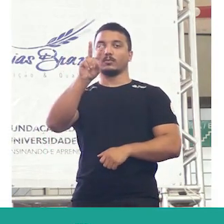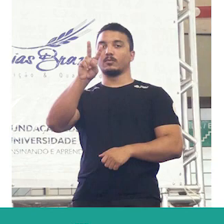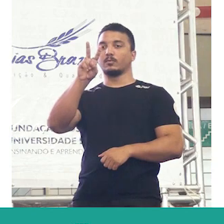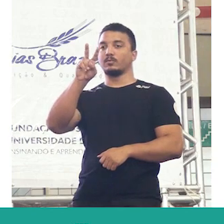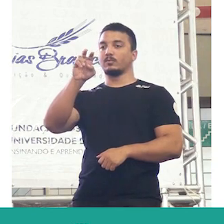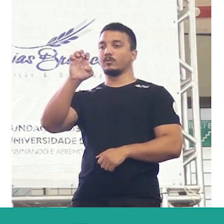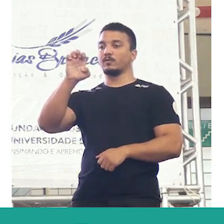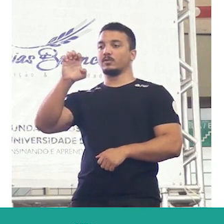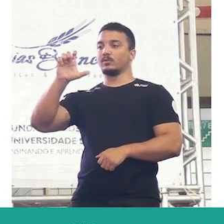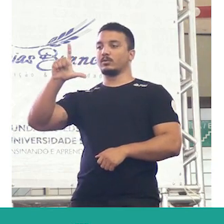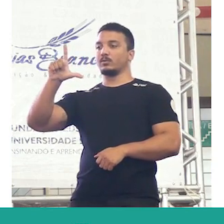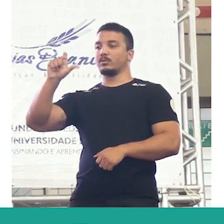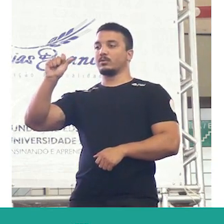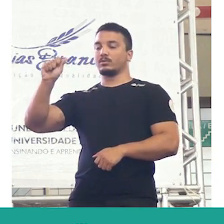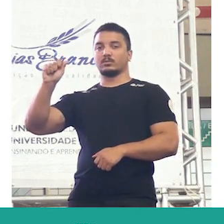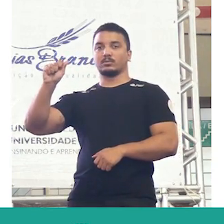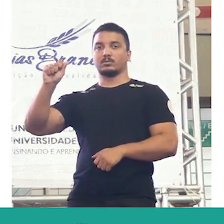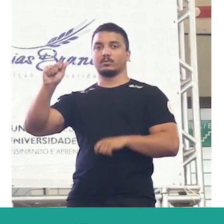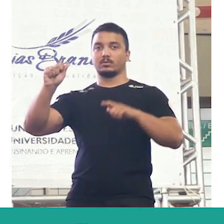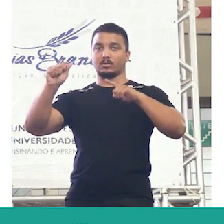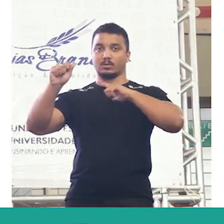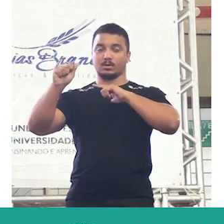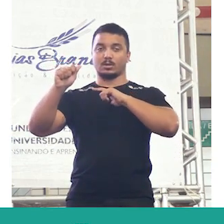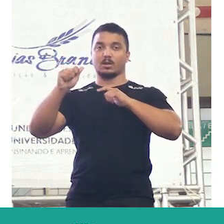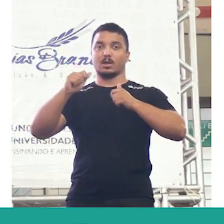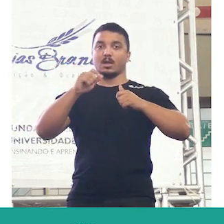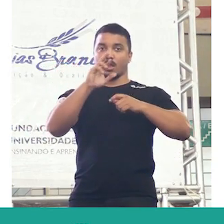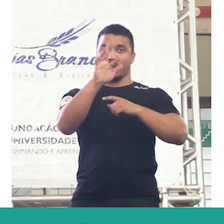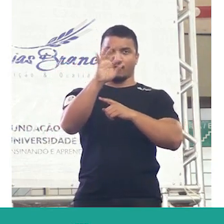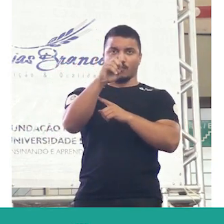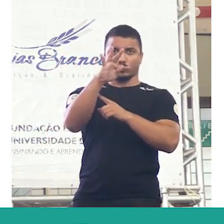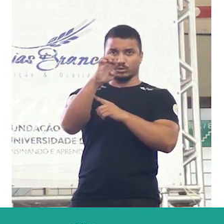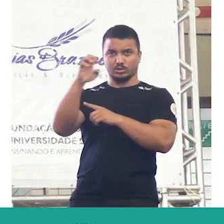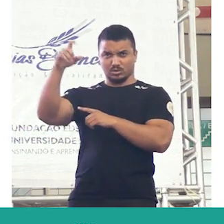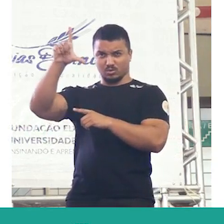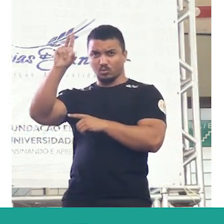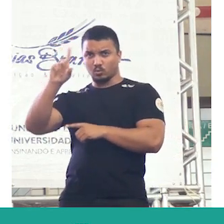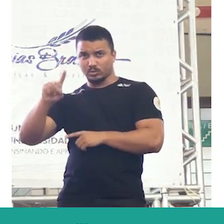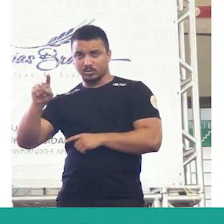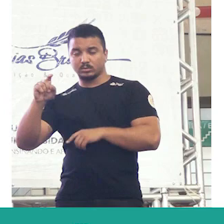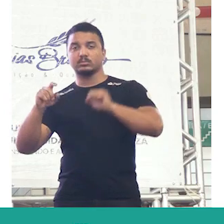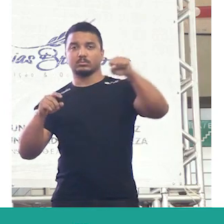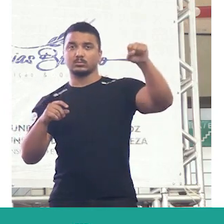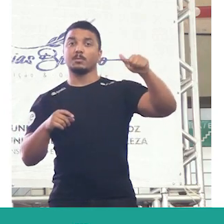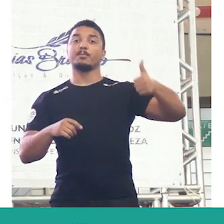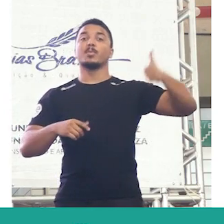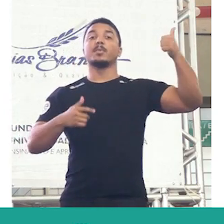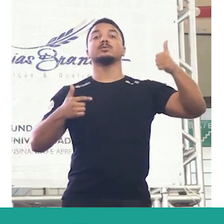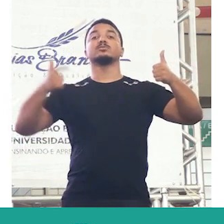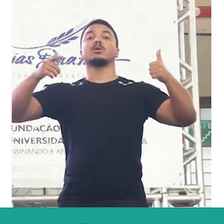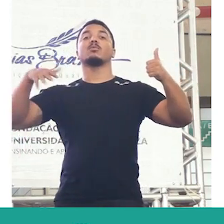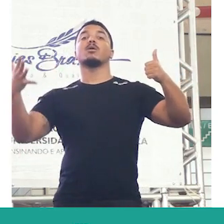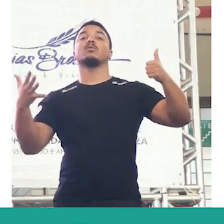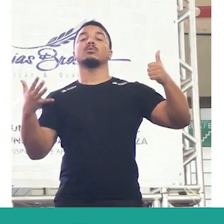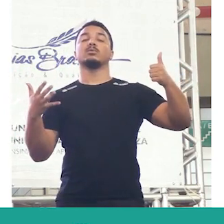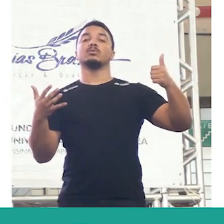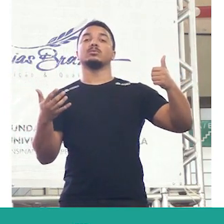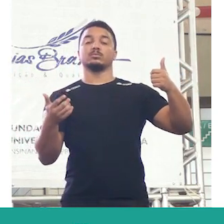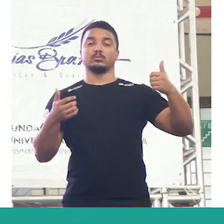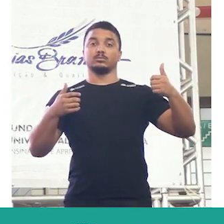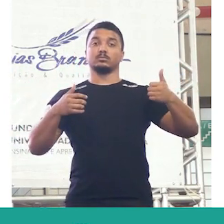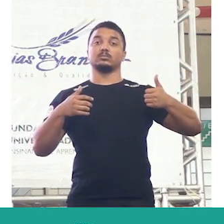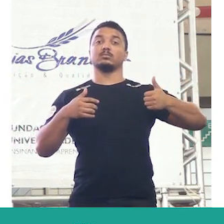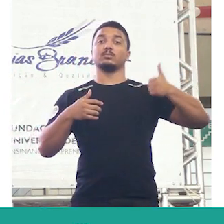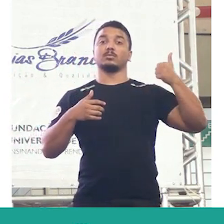Vela. Essa vela que está aí. É uma fonte de luz? Respondam. Sim. Primária ou secundária?